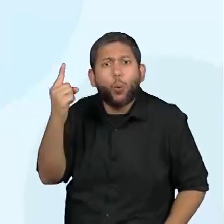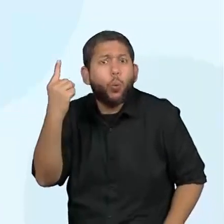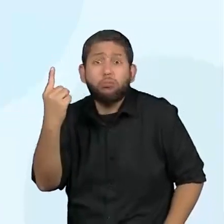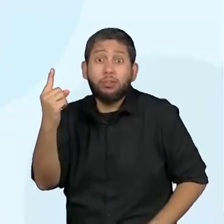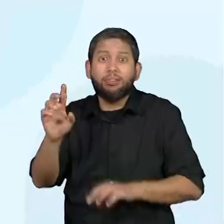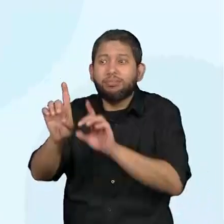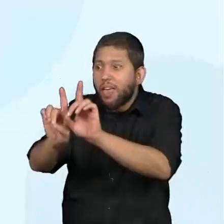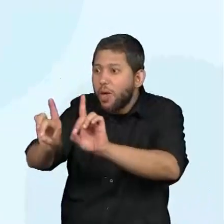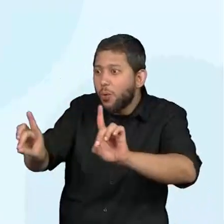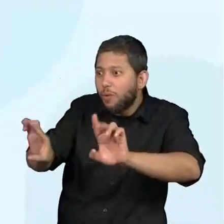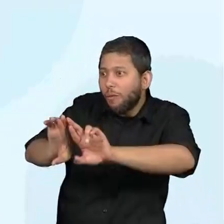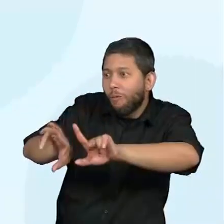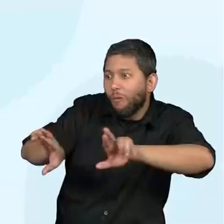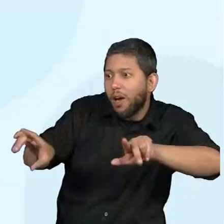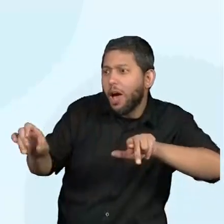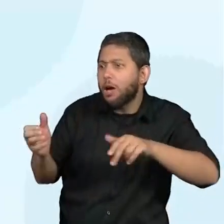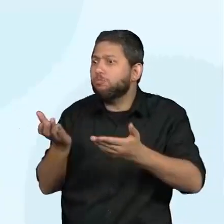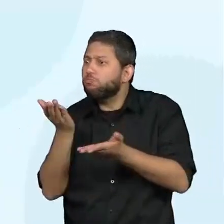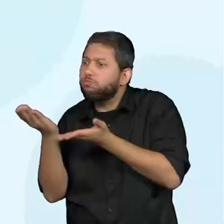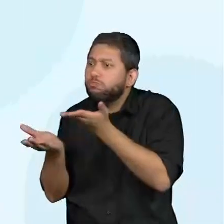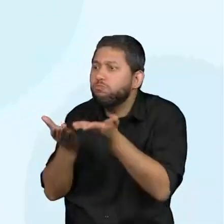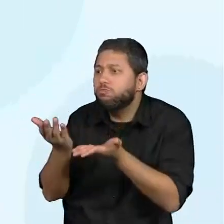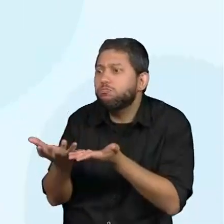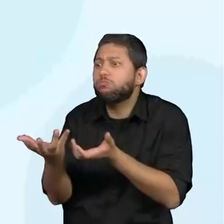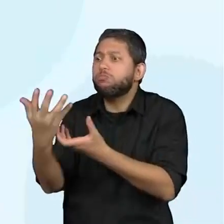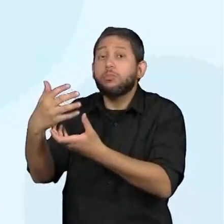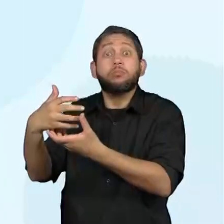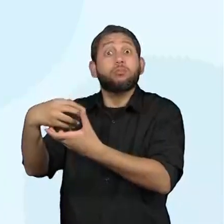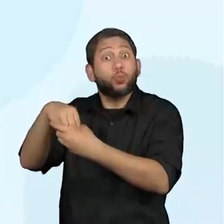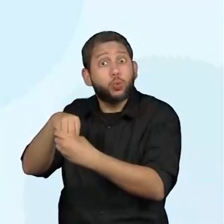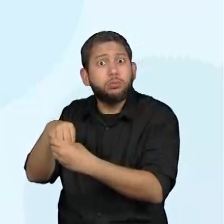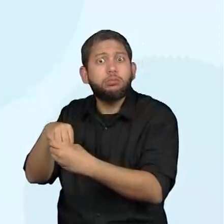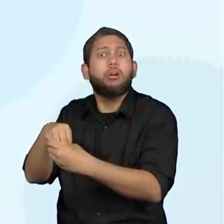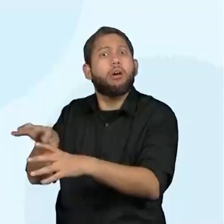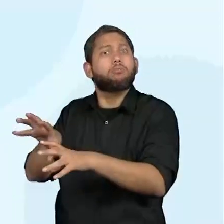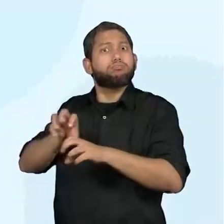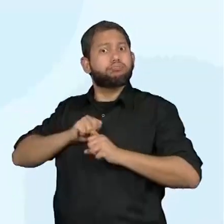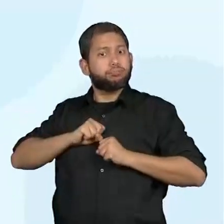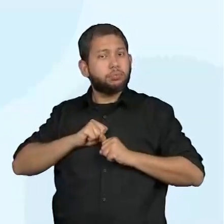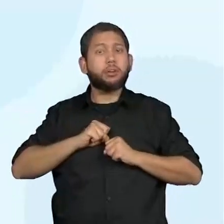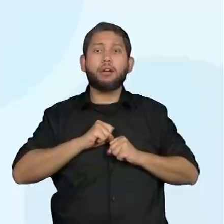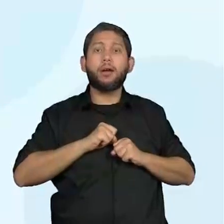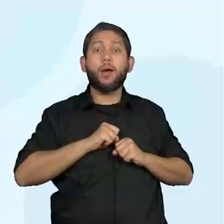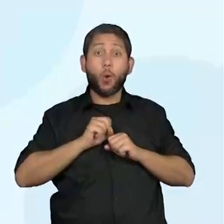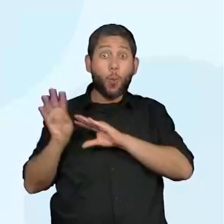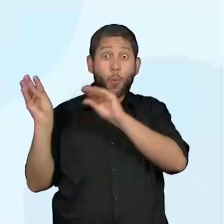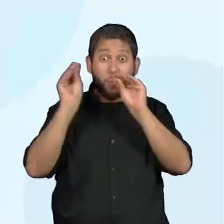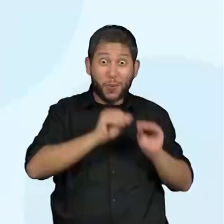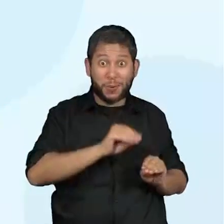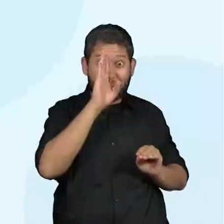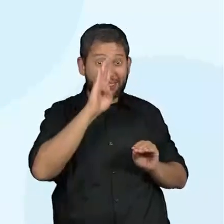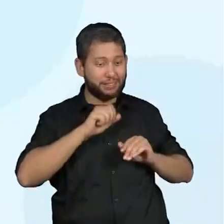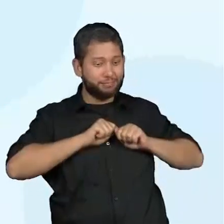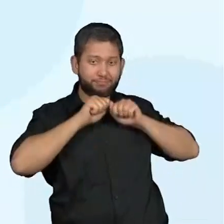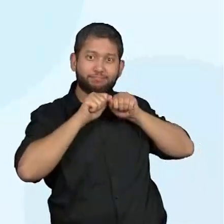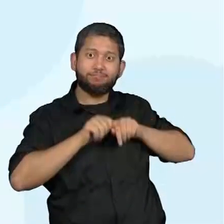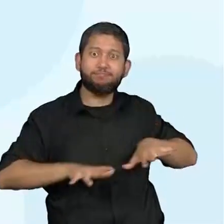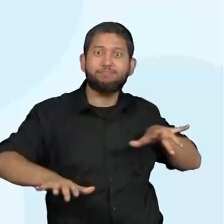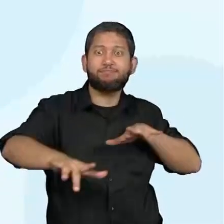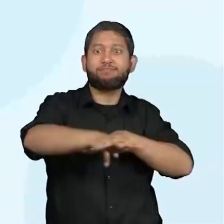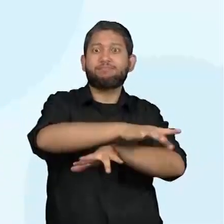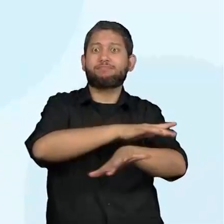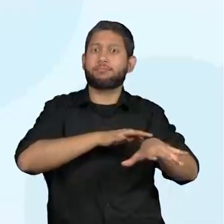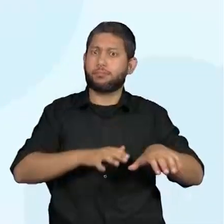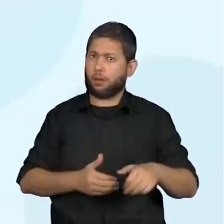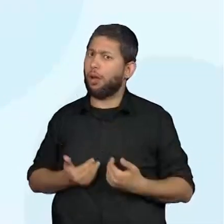aula, todas as religiões têm que ser respeitadas, né, professora? Mesmo. Então, olha só, como podemos ver, os povos